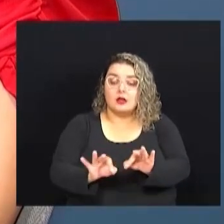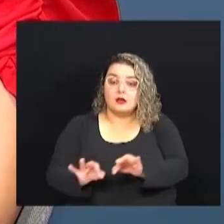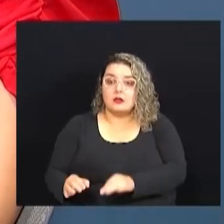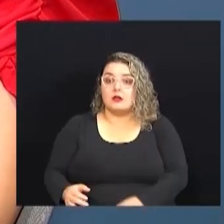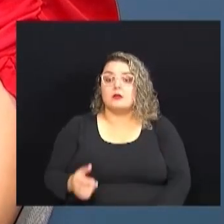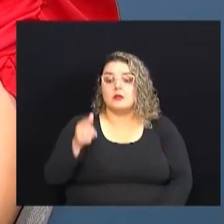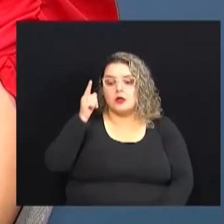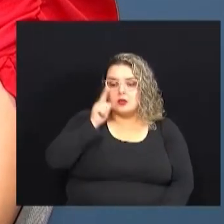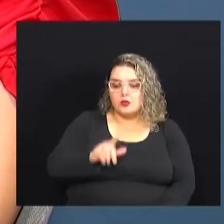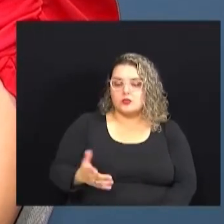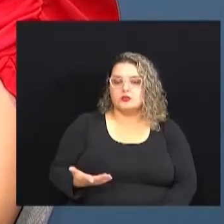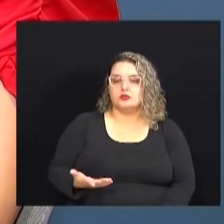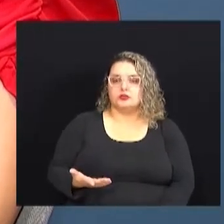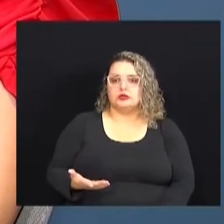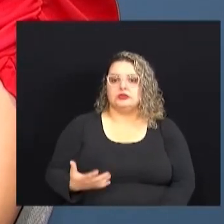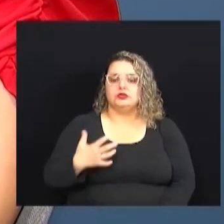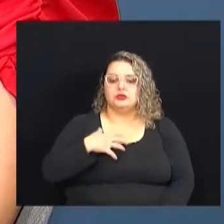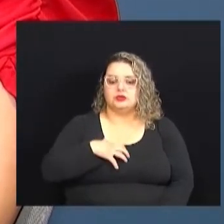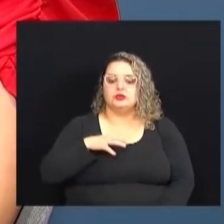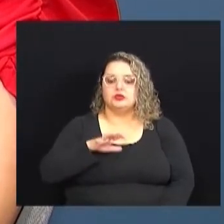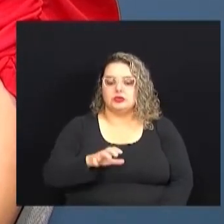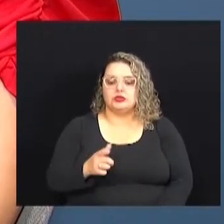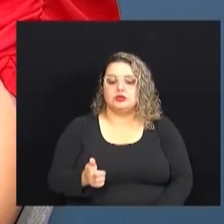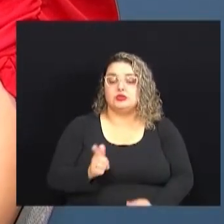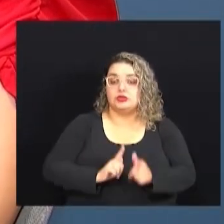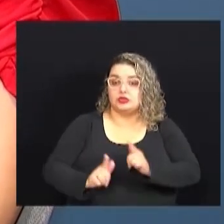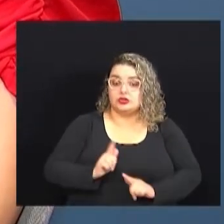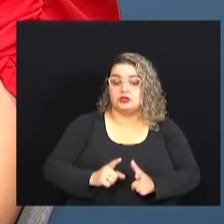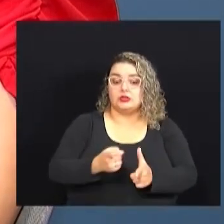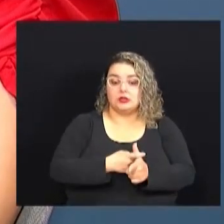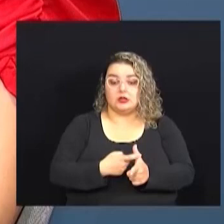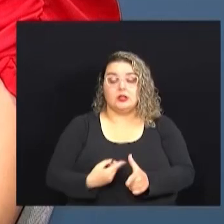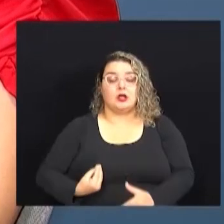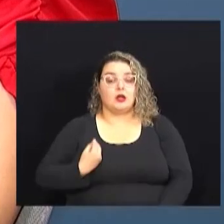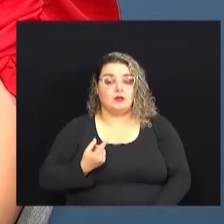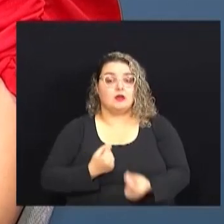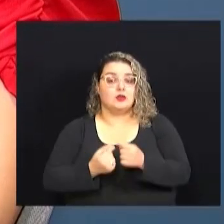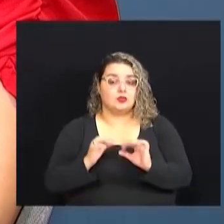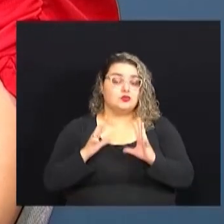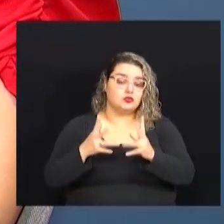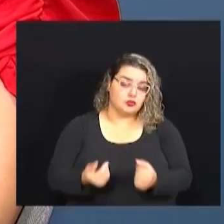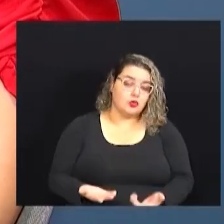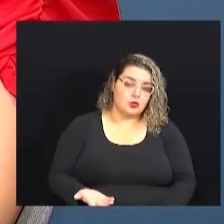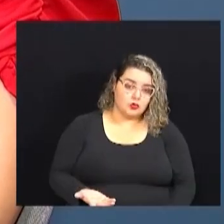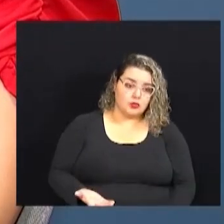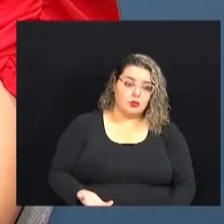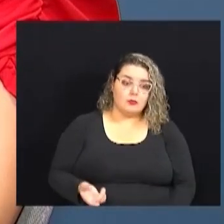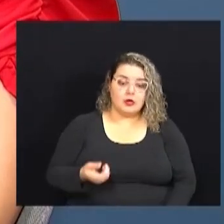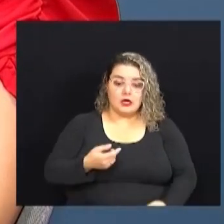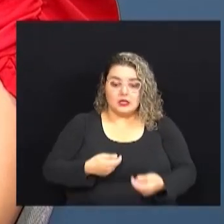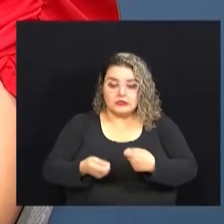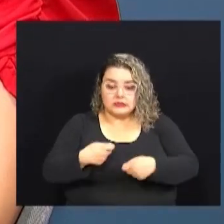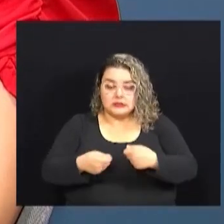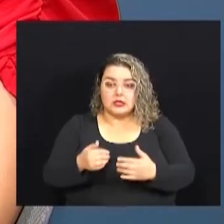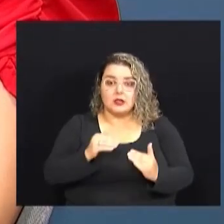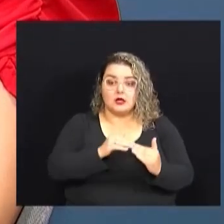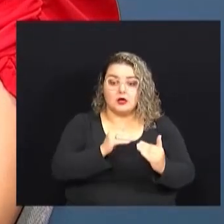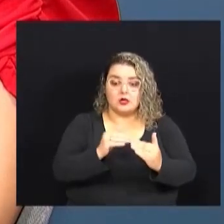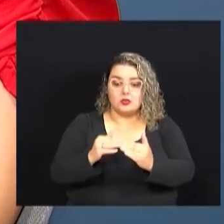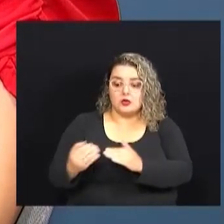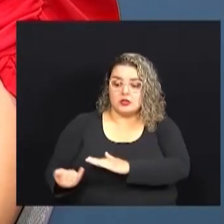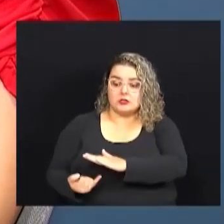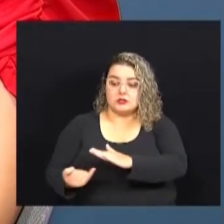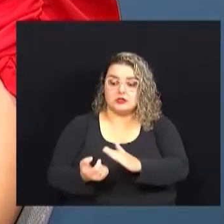e para ela sair da forma como ela gerencia as dívidas dela e a vida financeira dela de modo geral, né? Mas negociar com as